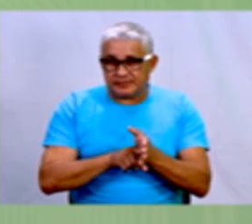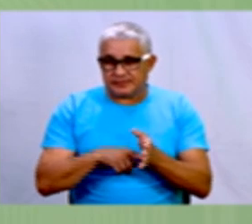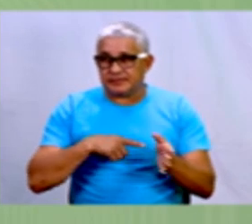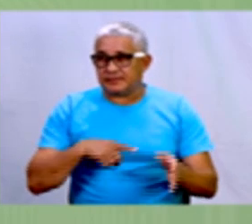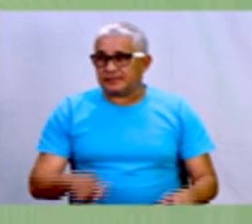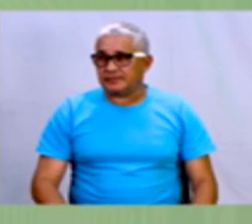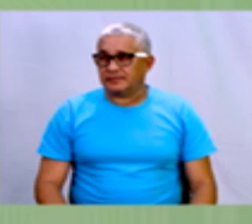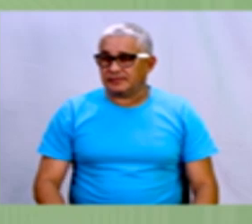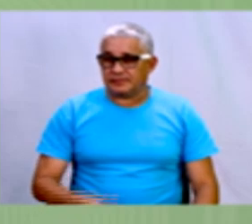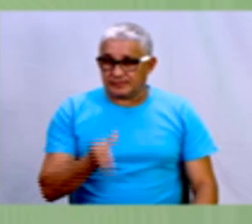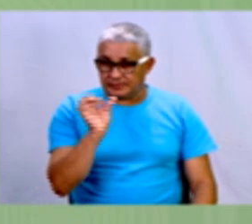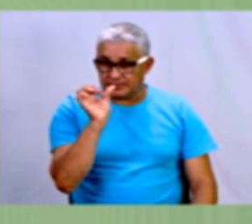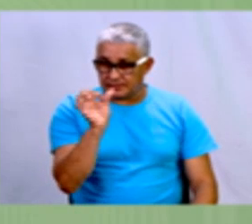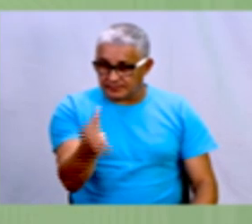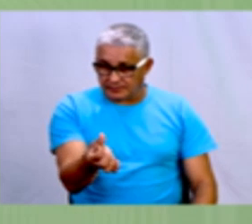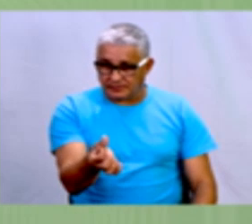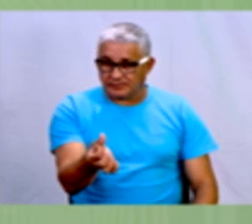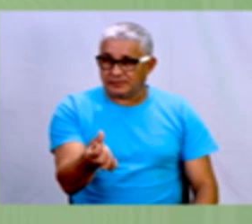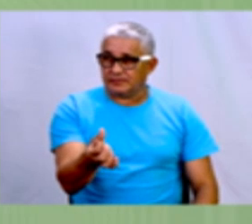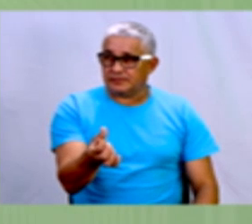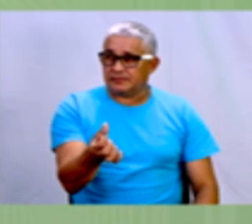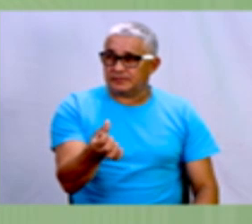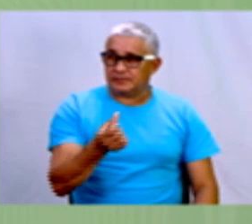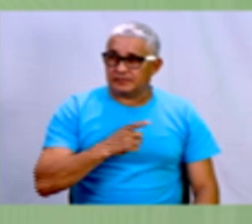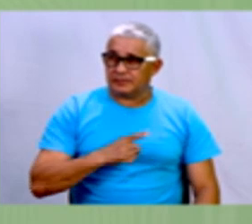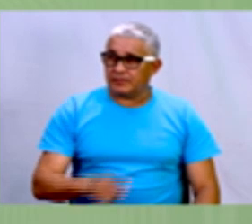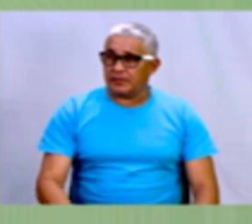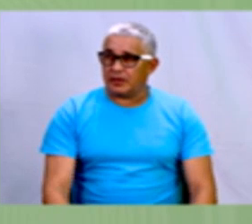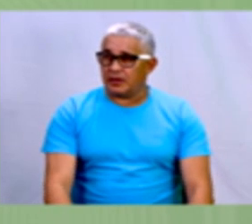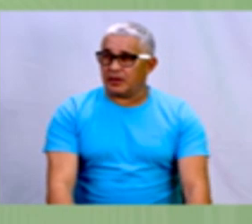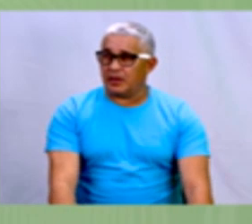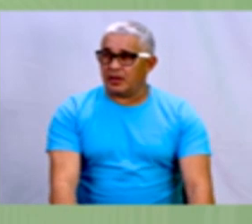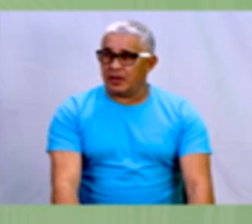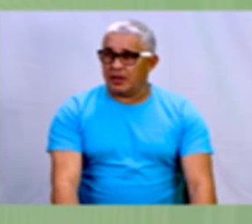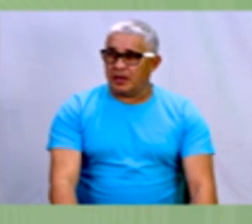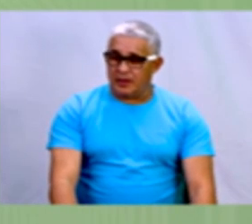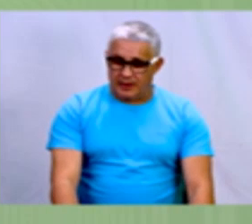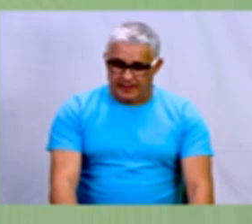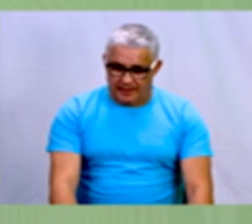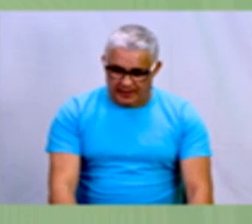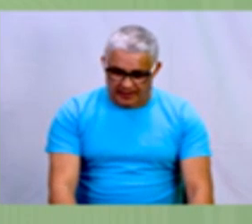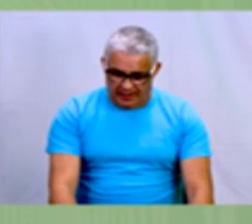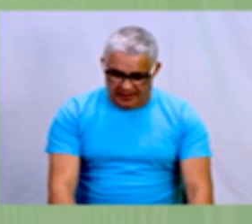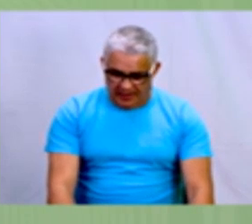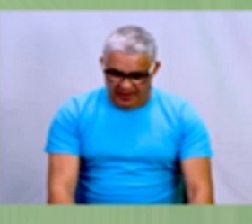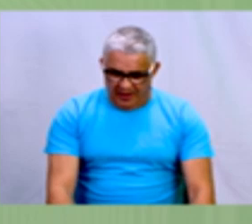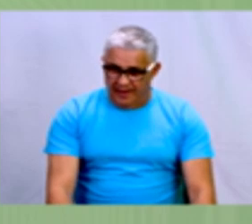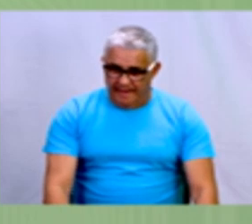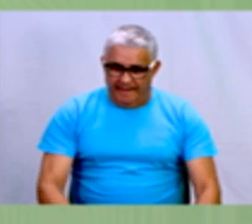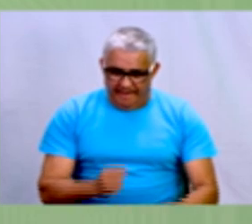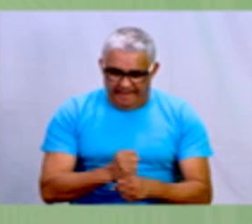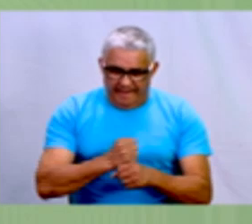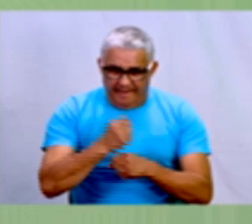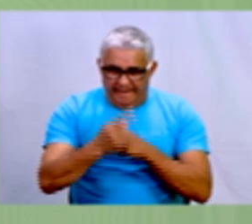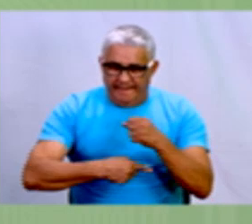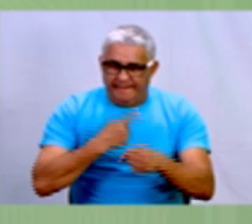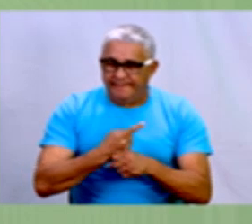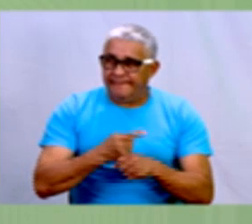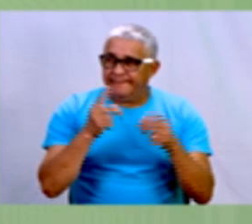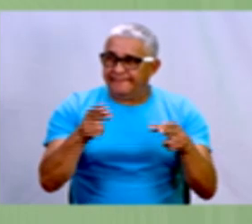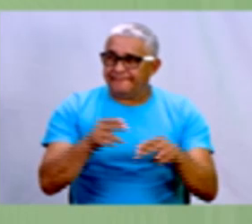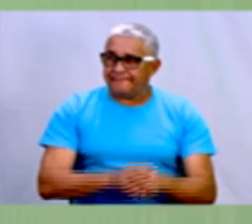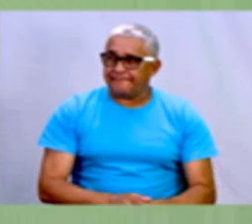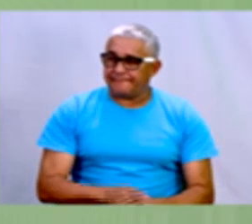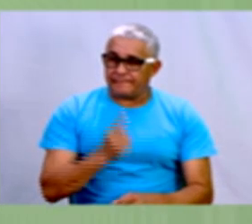aqui 6 mil, que é o que vai render, no caso, nesse primeiro ano. é igual a